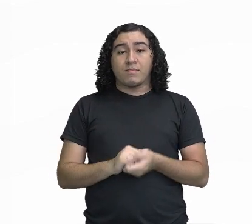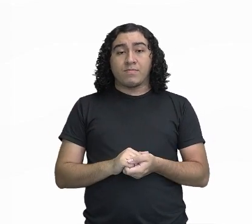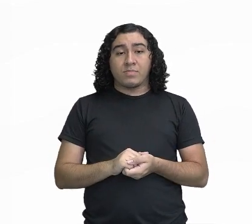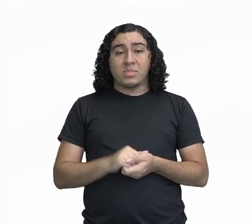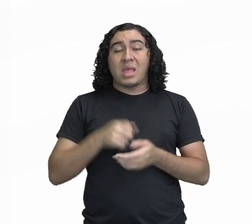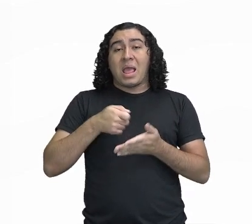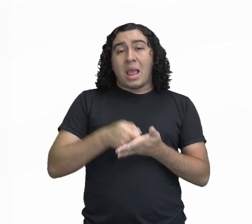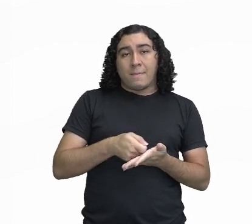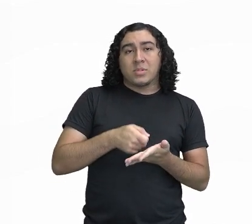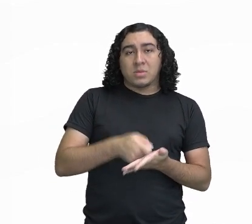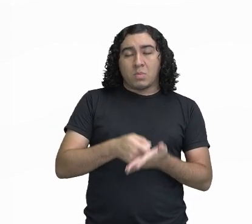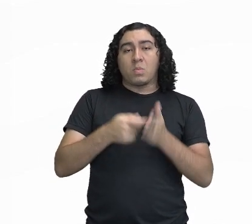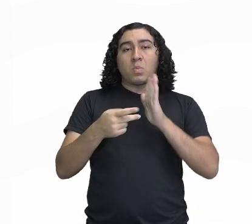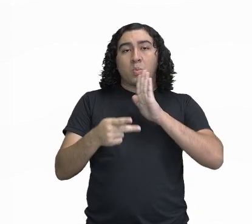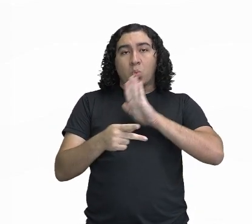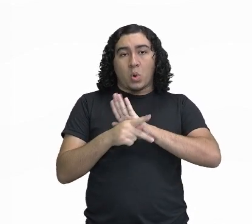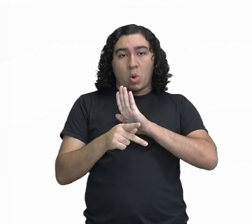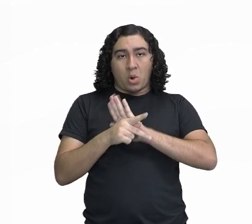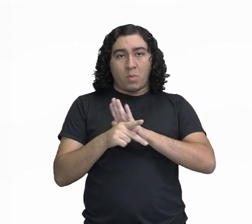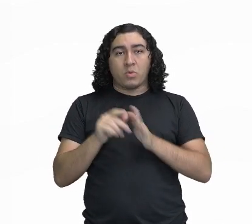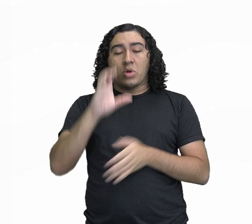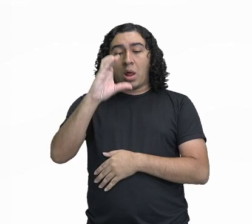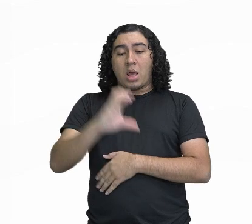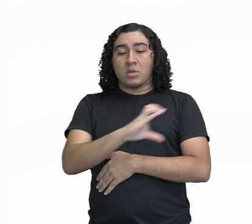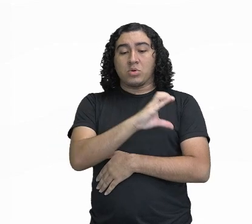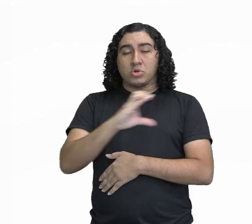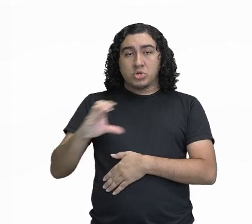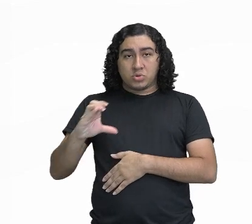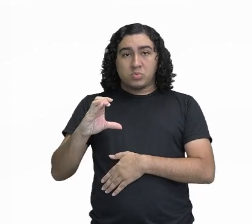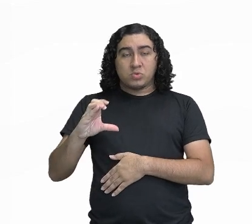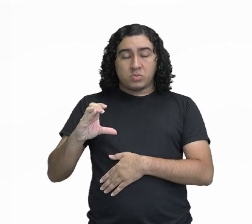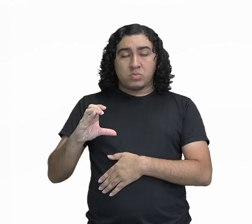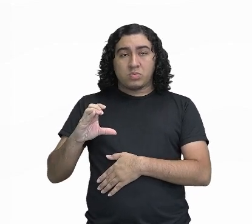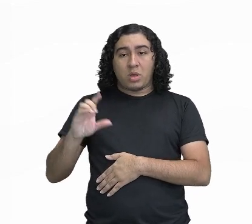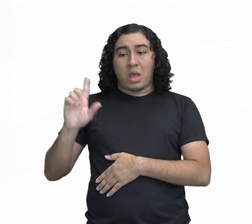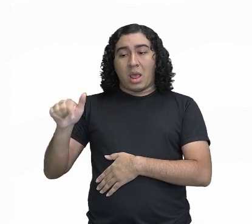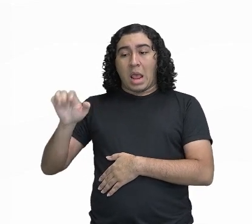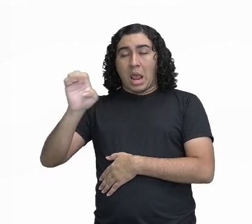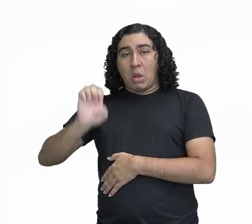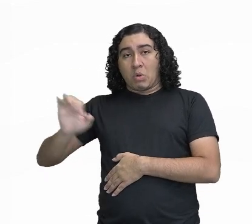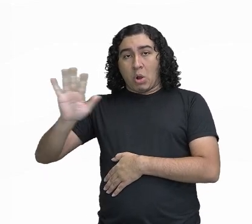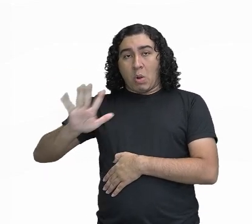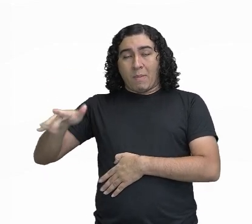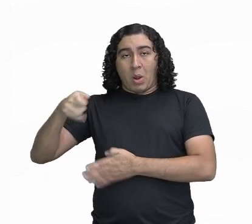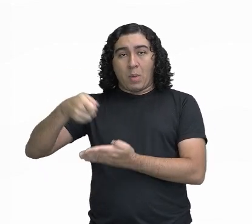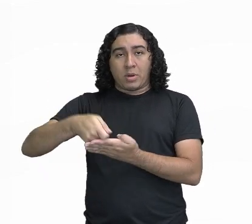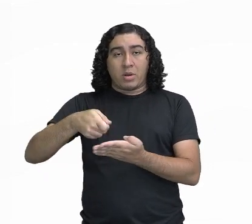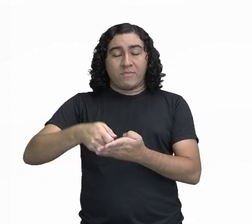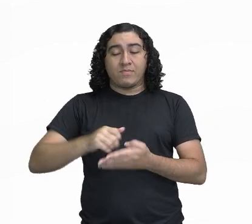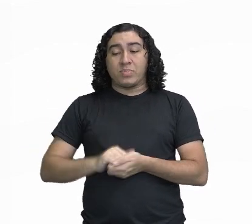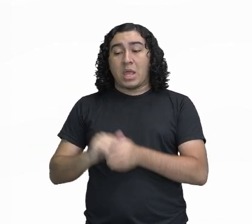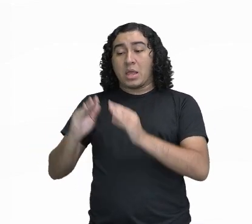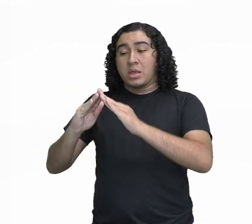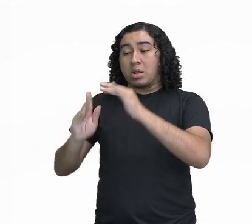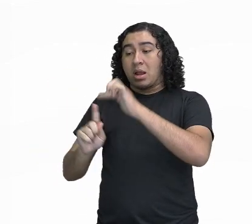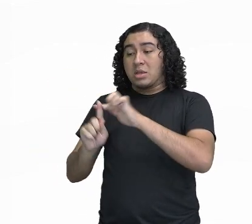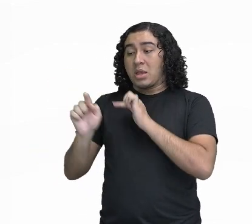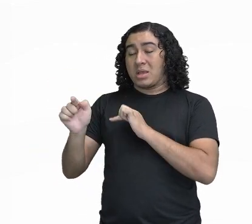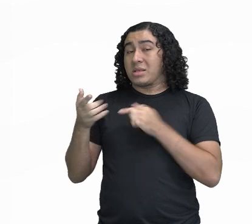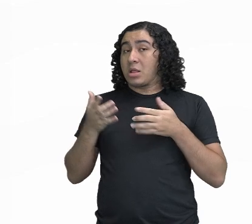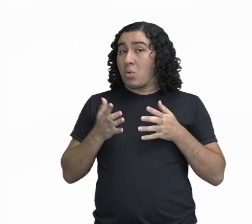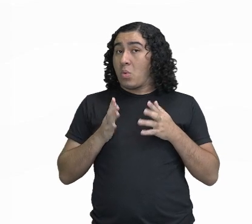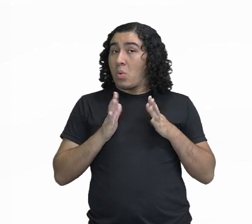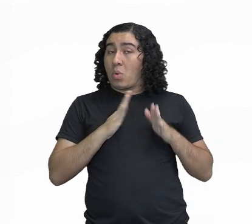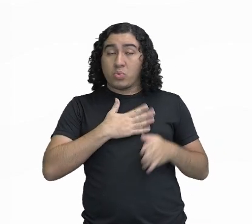do catolicismo imposto pelos europeus. A Igreja Católica não tolerava os cultos que aqui